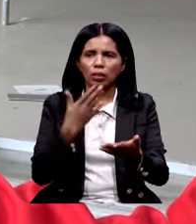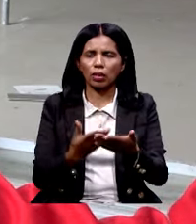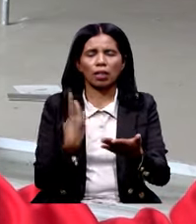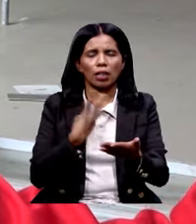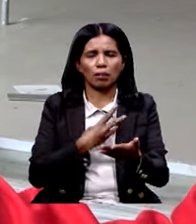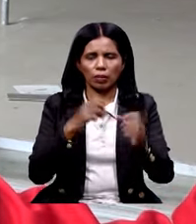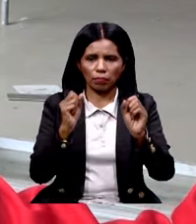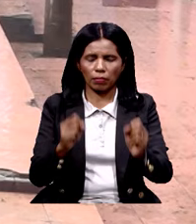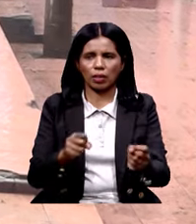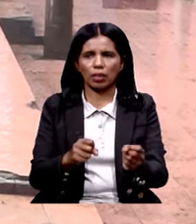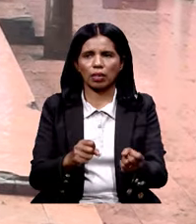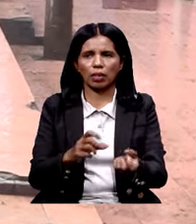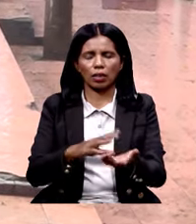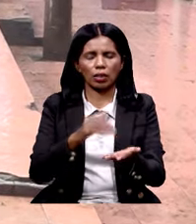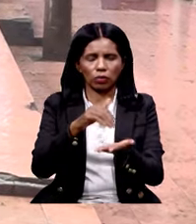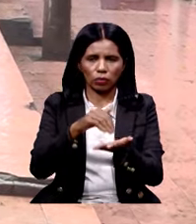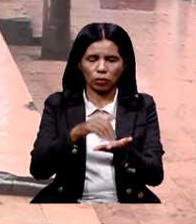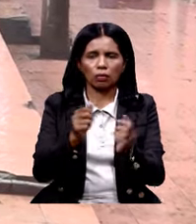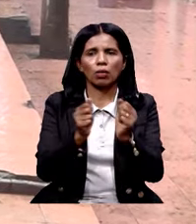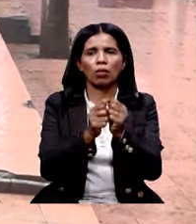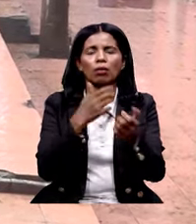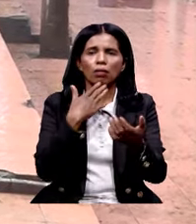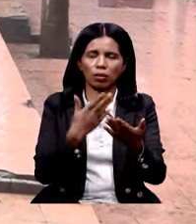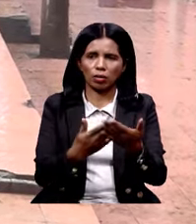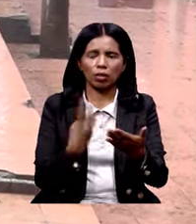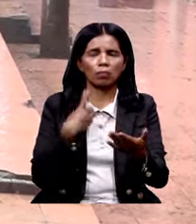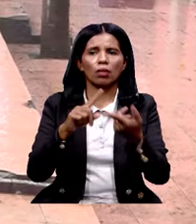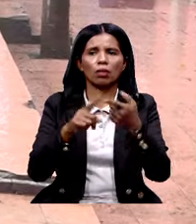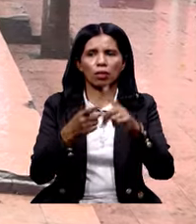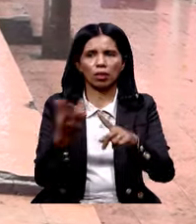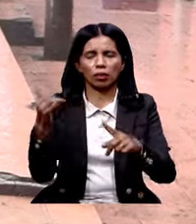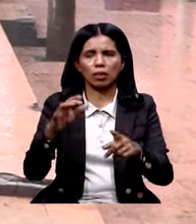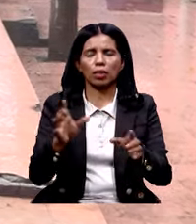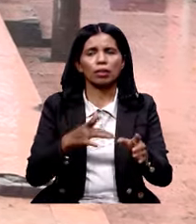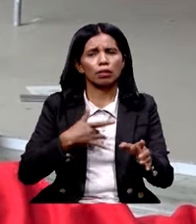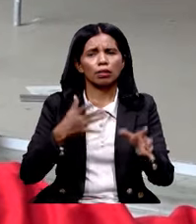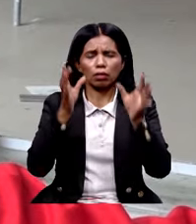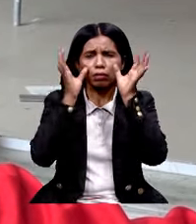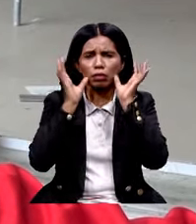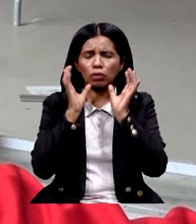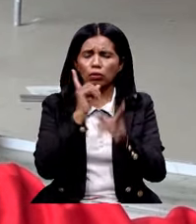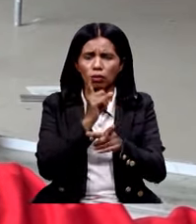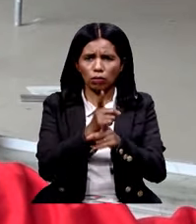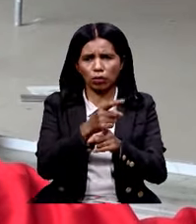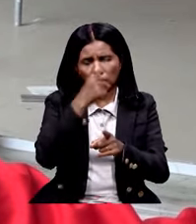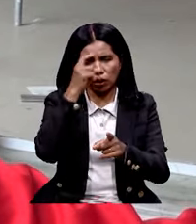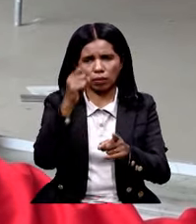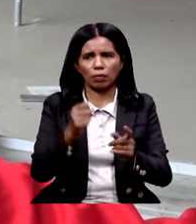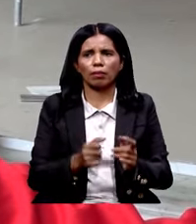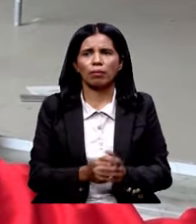ambele hala amia esudu ne be hodia is ami ho kolega sira sentitris tebe stamba bele